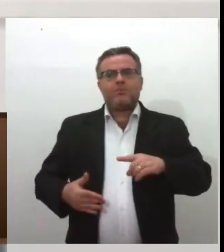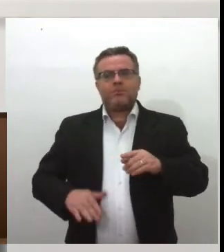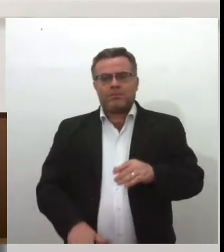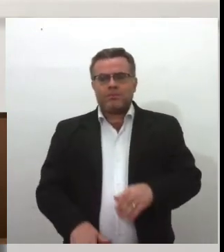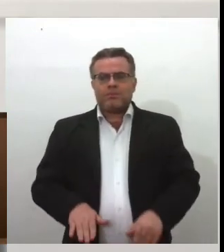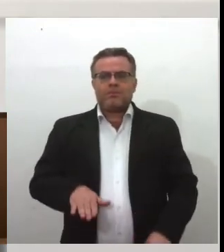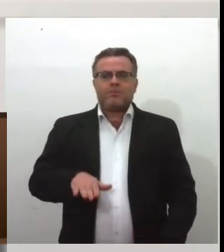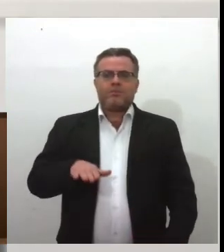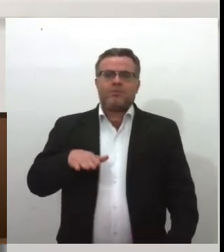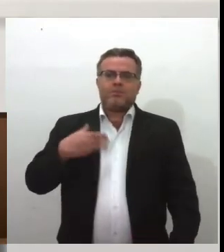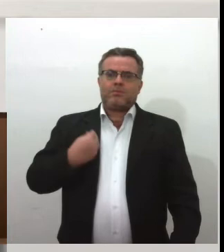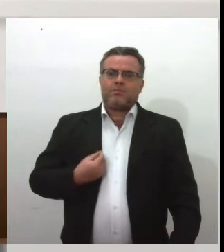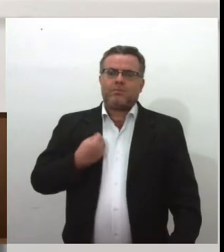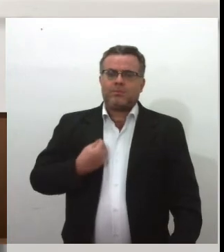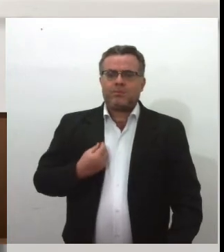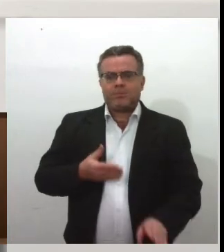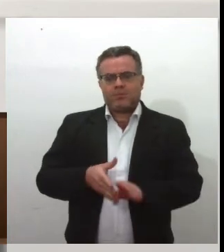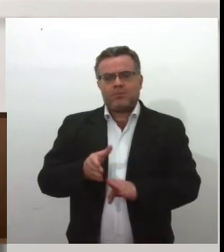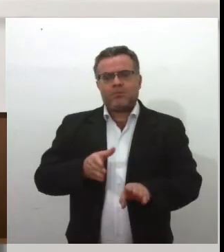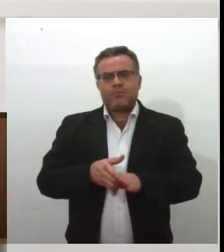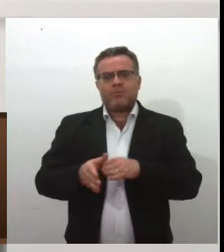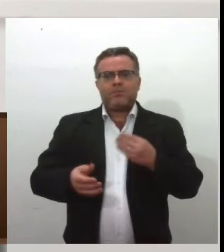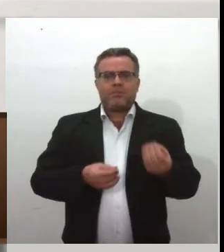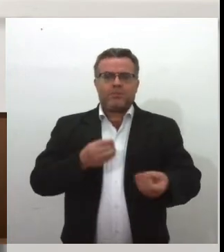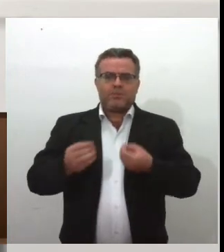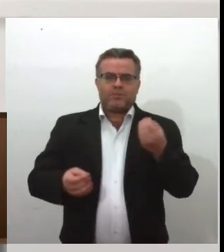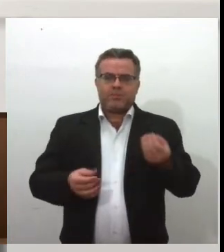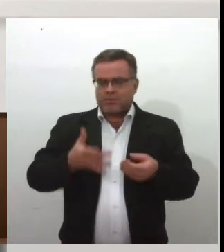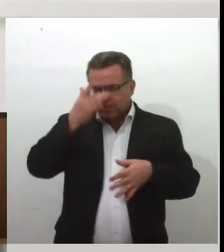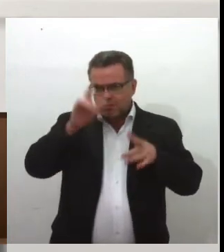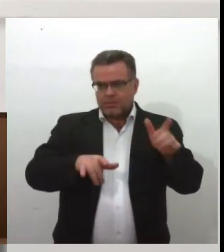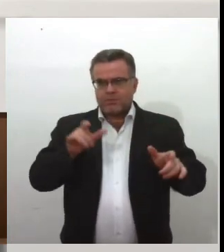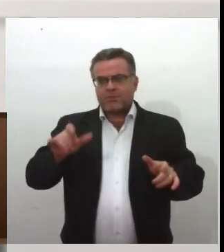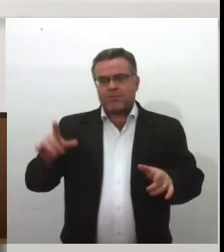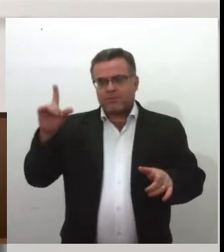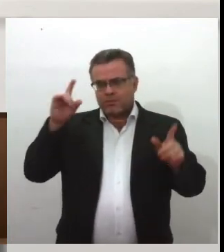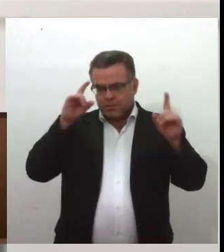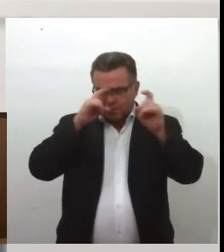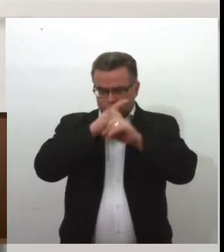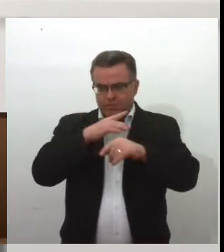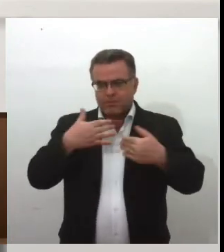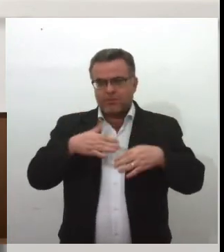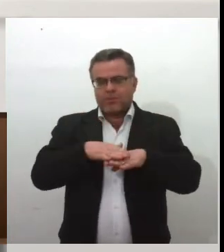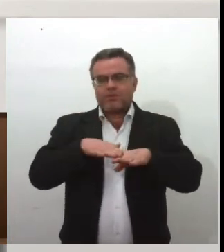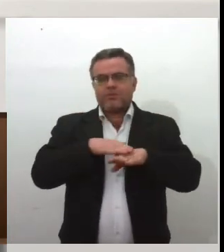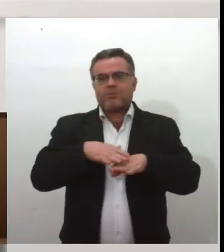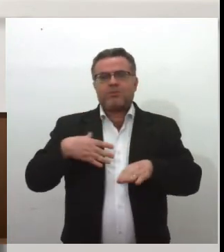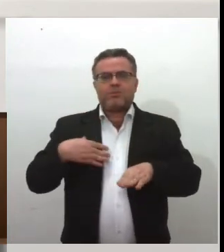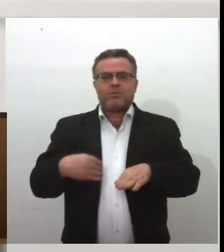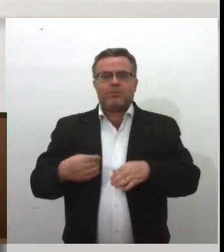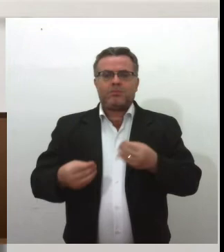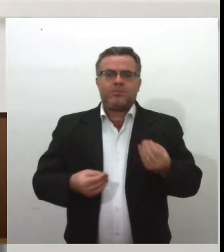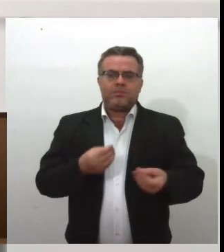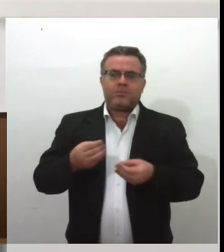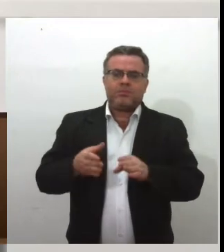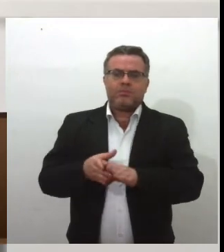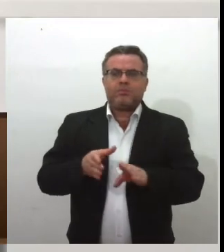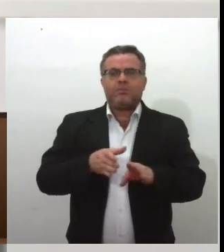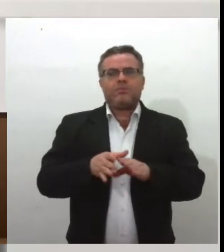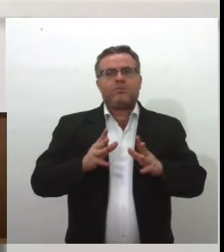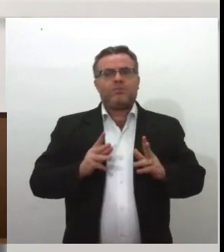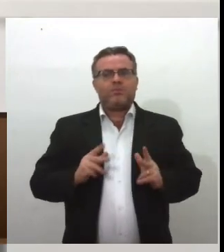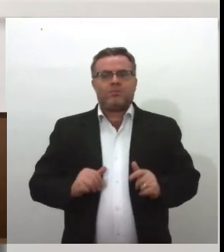dias de vida, né? As pessoas têm algumas dificuldades em falar com os filhos sobre essas questões